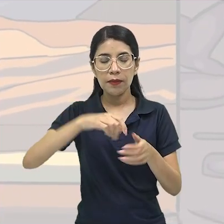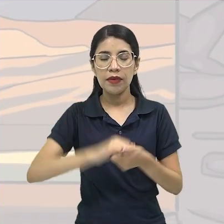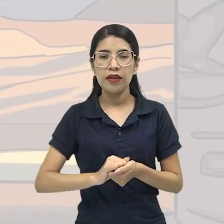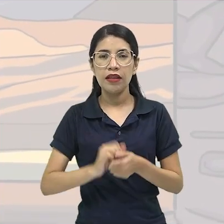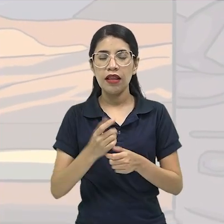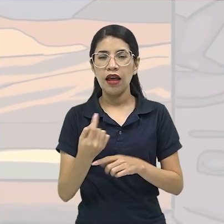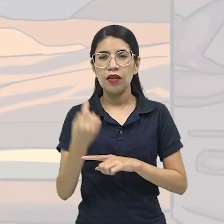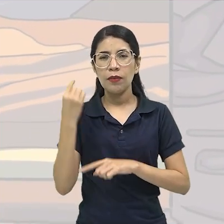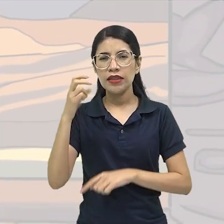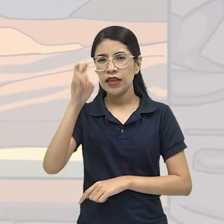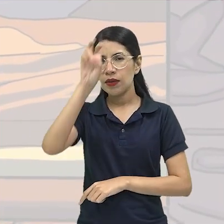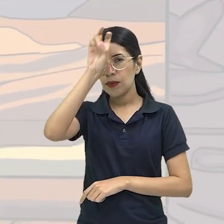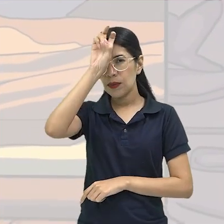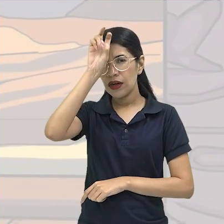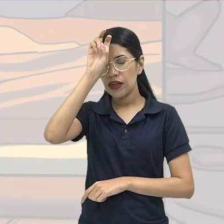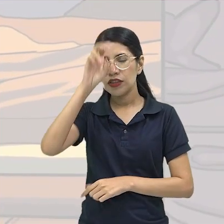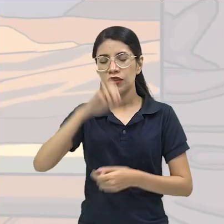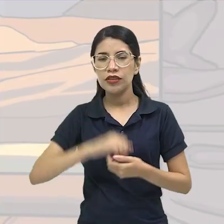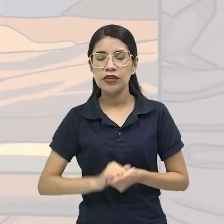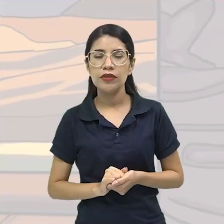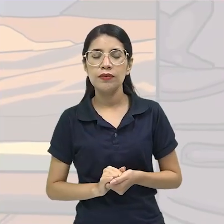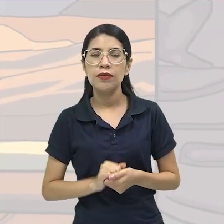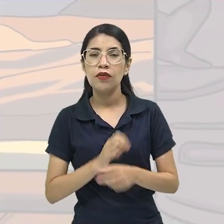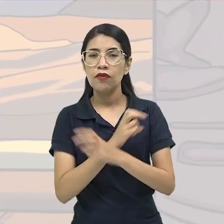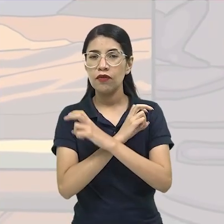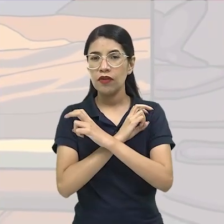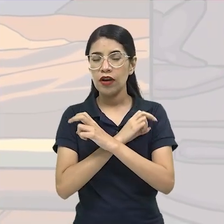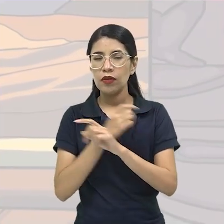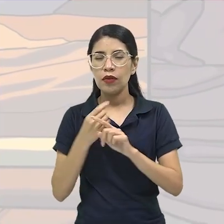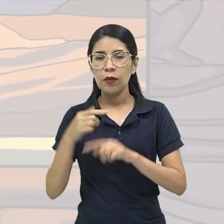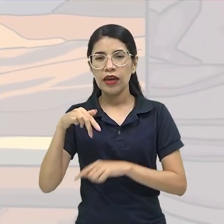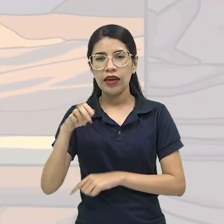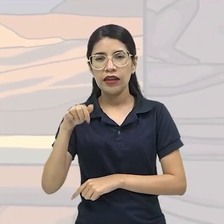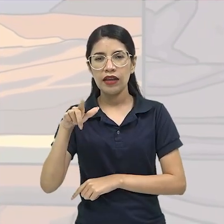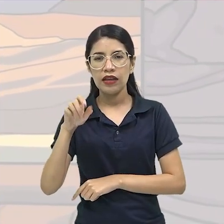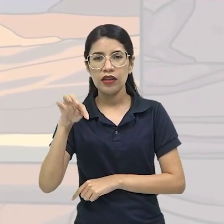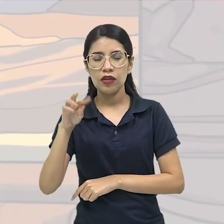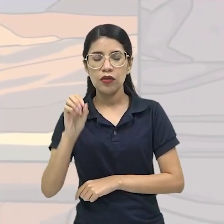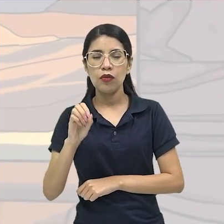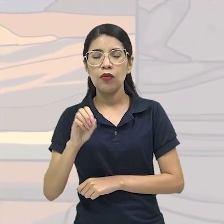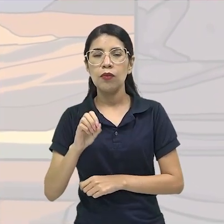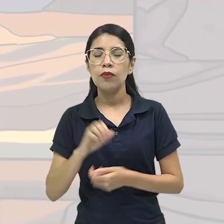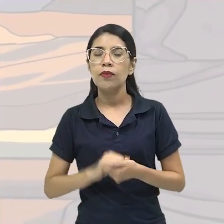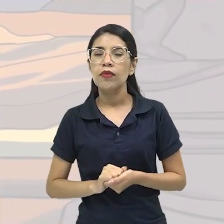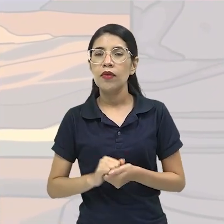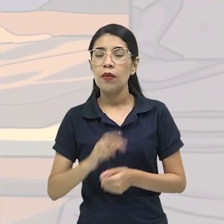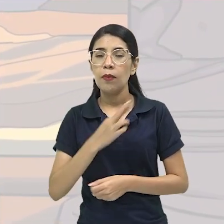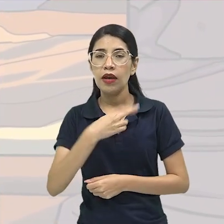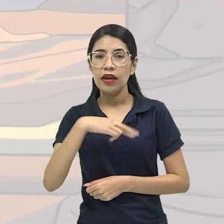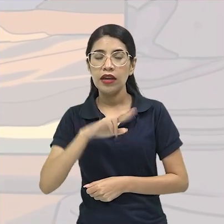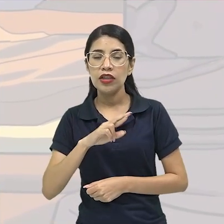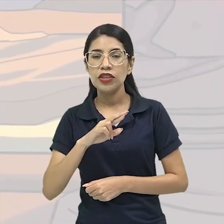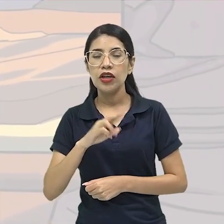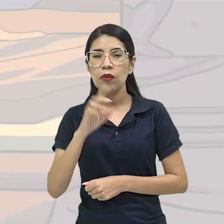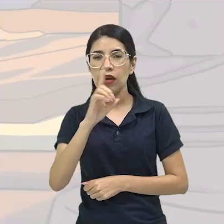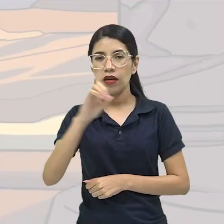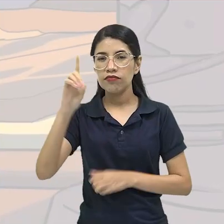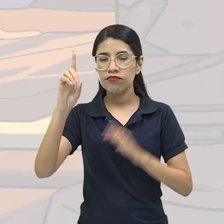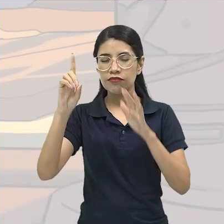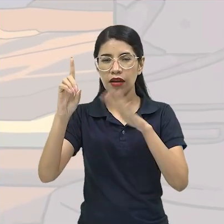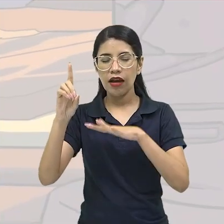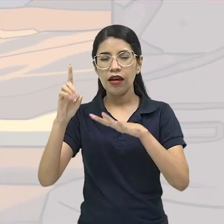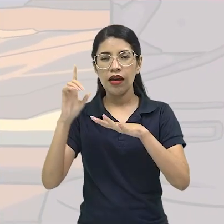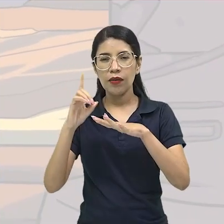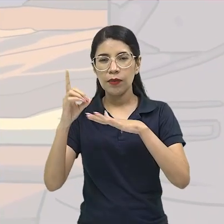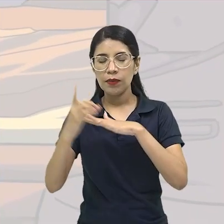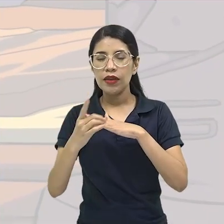Egito faraônico dos tempos de Akenaton, segundo uma religião monoteísta, agora extinta, que adorava o sol, a